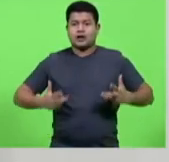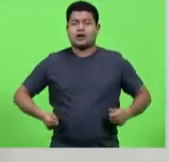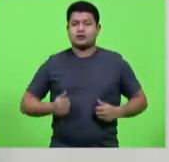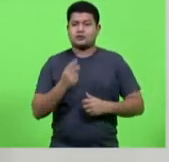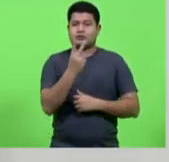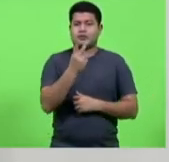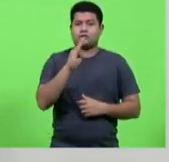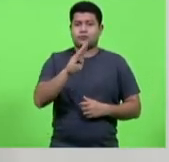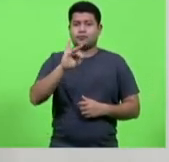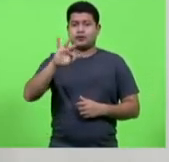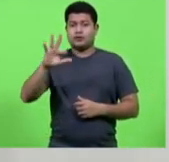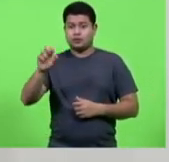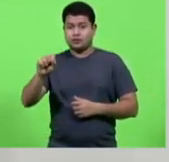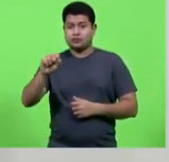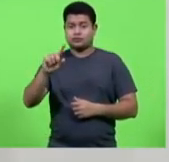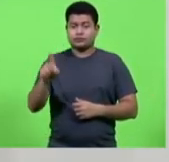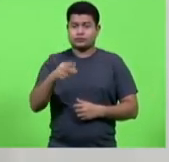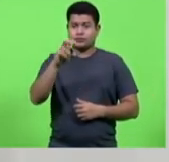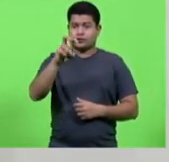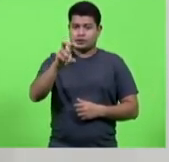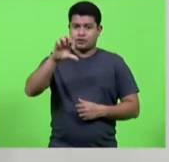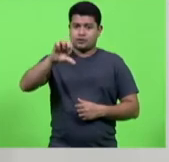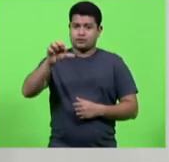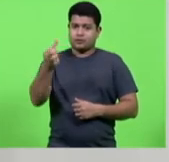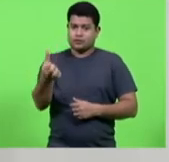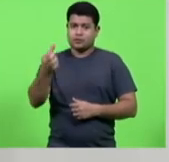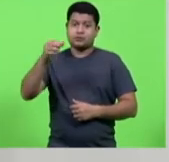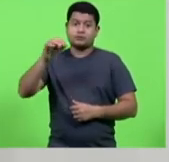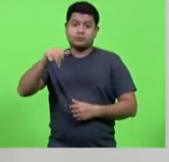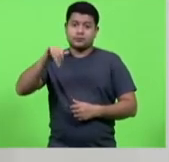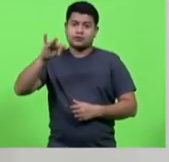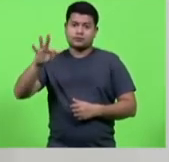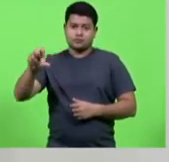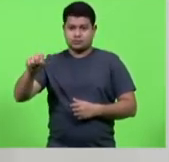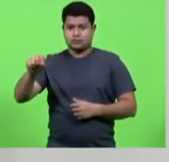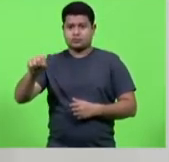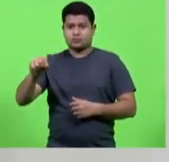2.596.000.000. E o valor pago,